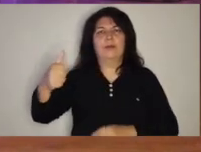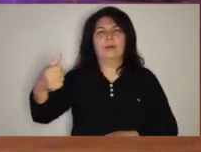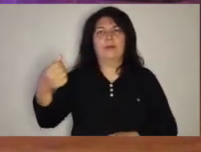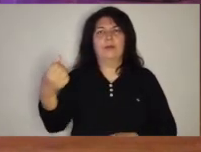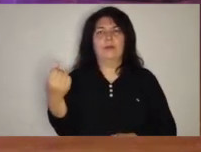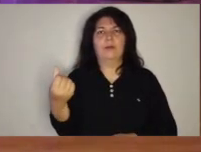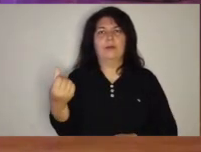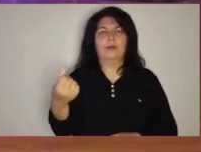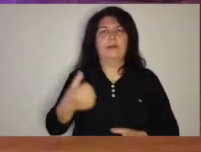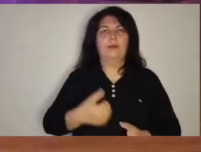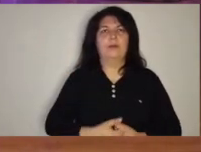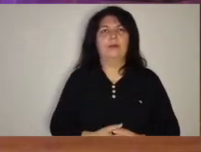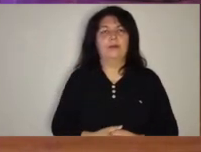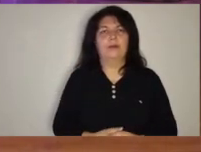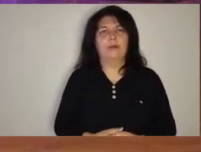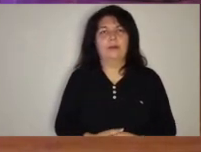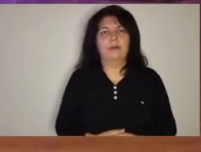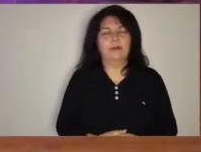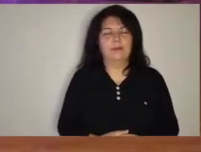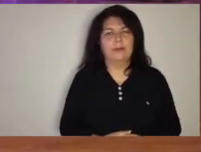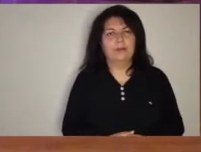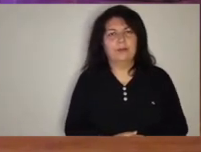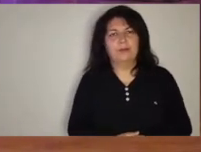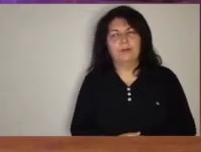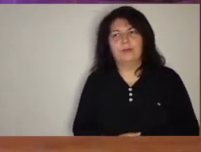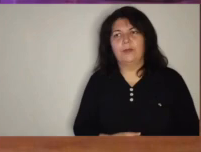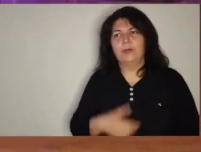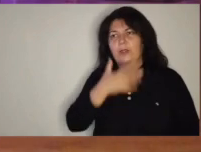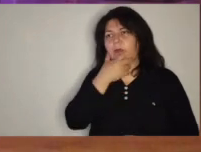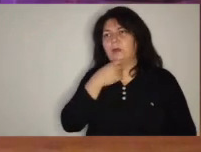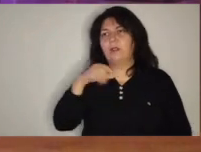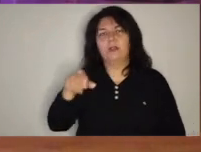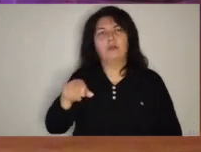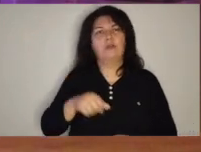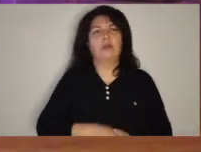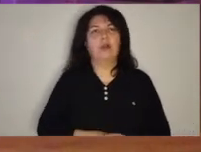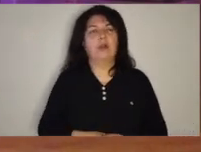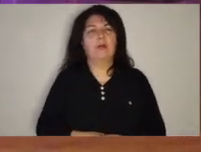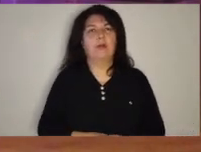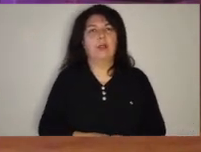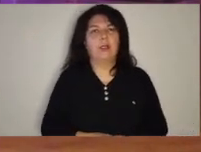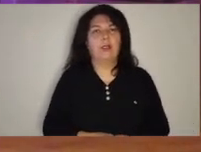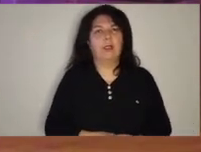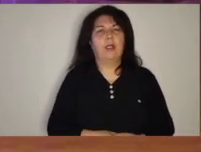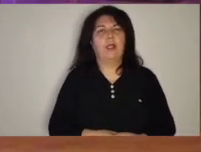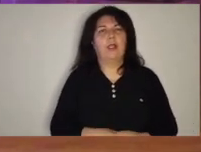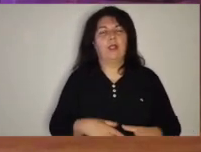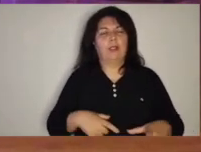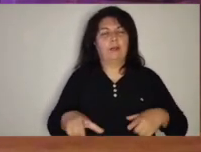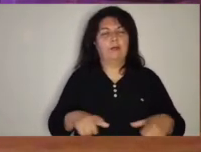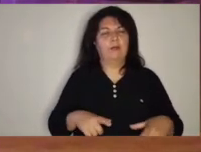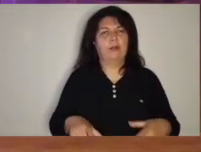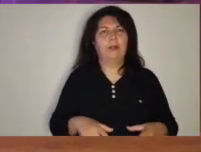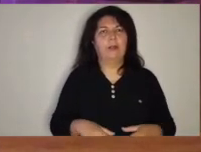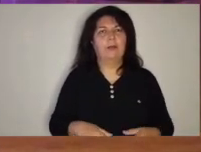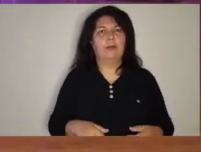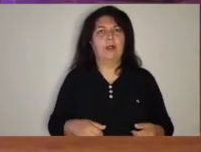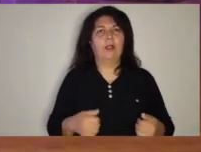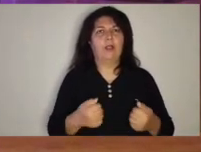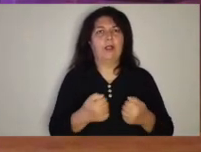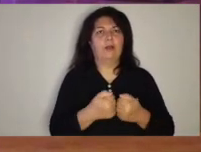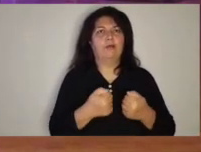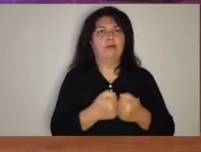16, 5, fala que Obed-edom, ele adorava o Senhor com alaúdes e com harpas. Irmãos, ele se